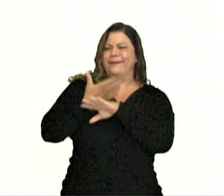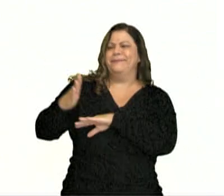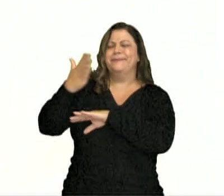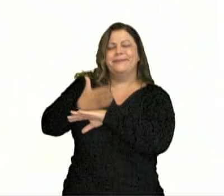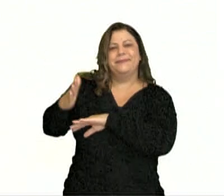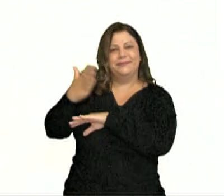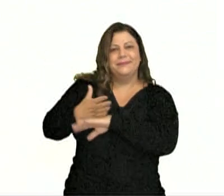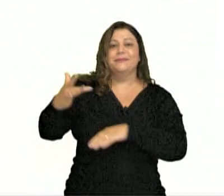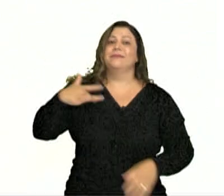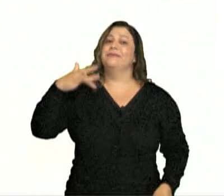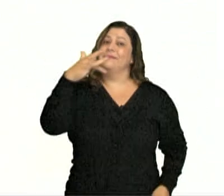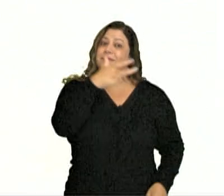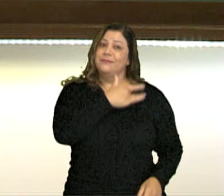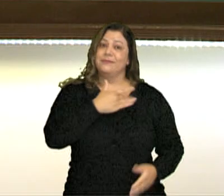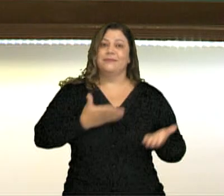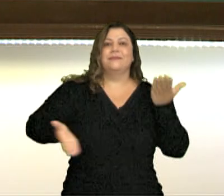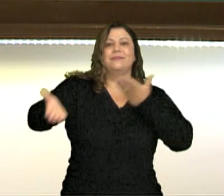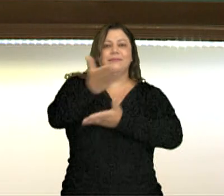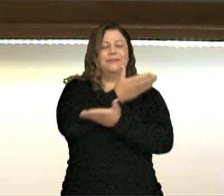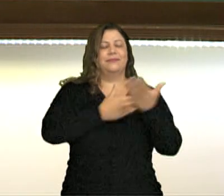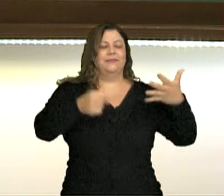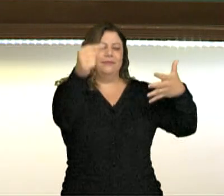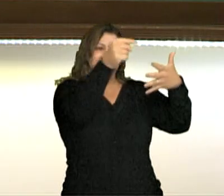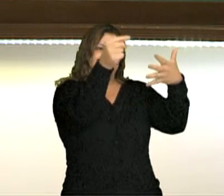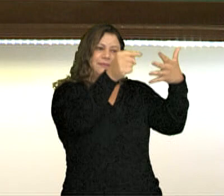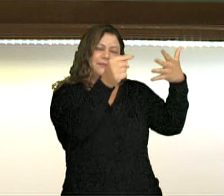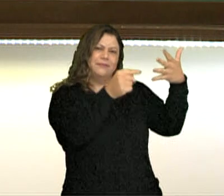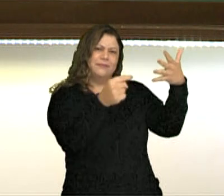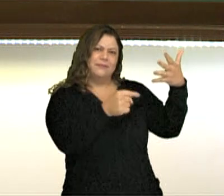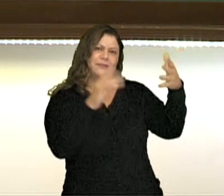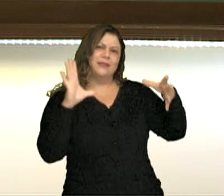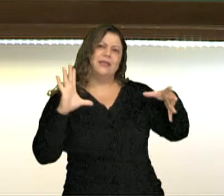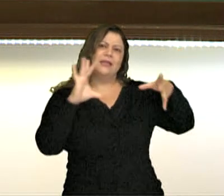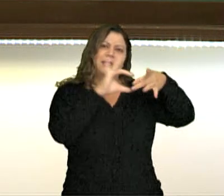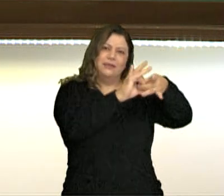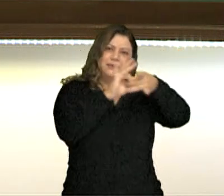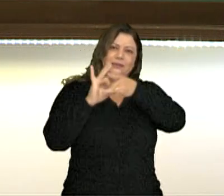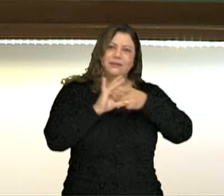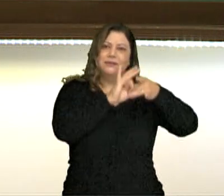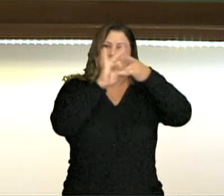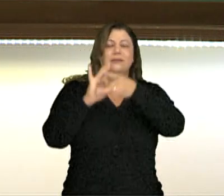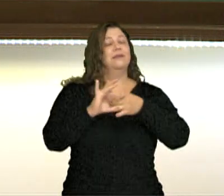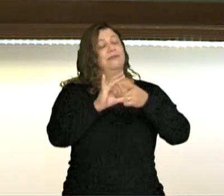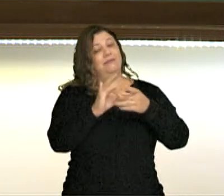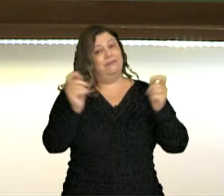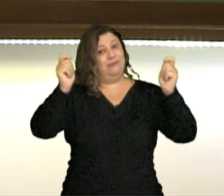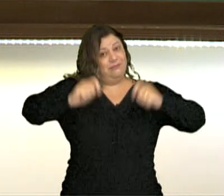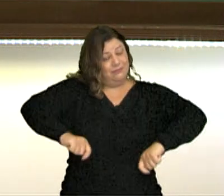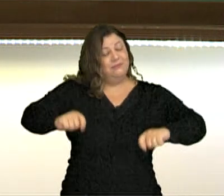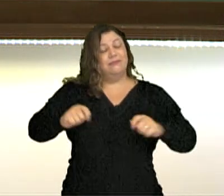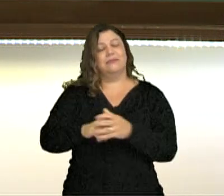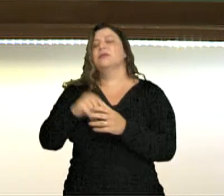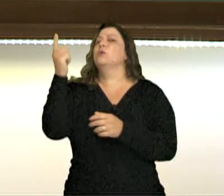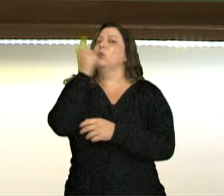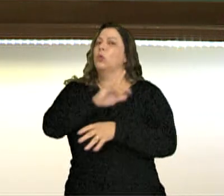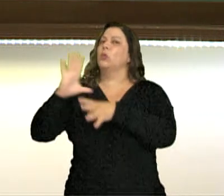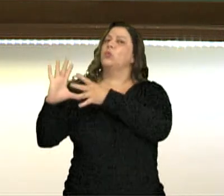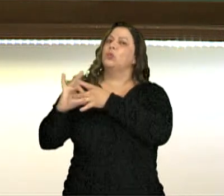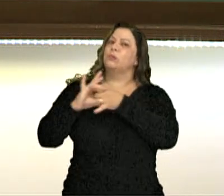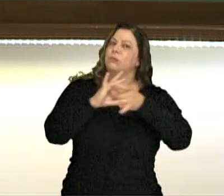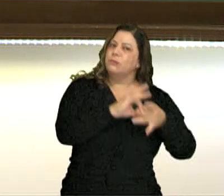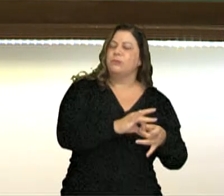saúde. Todos esses termos, será que eles estão interligados entre si? Será que eu consigo contextualizar uma